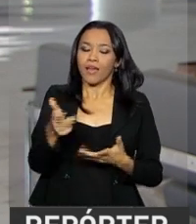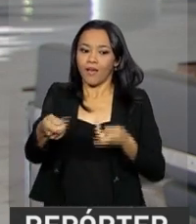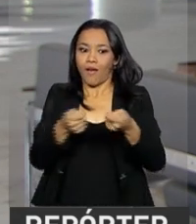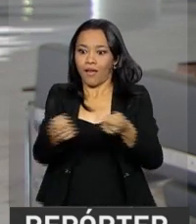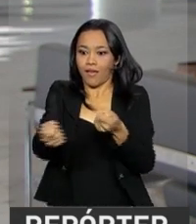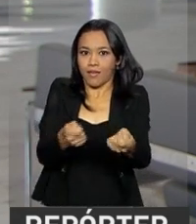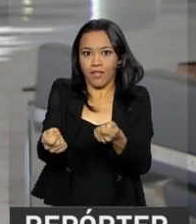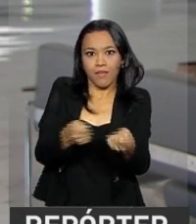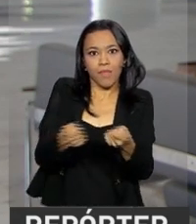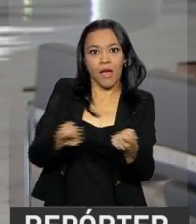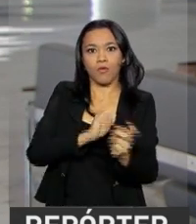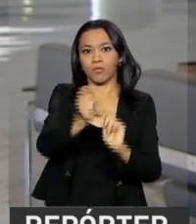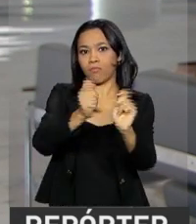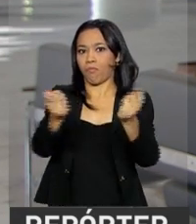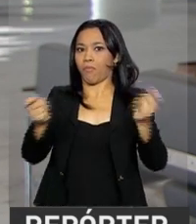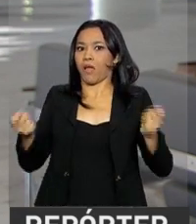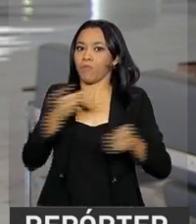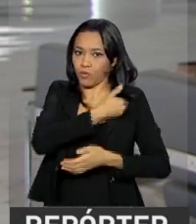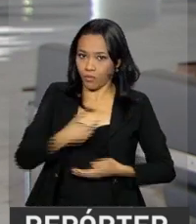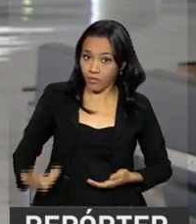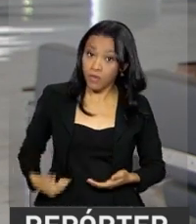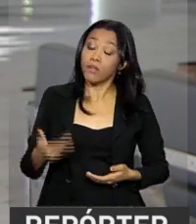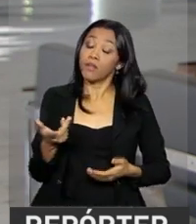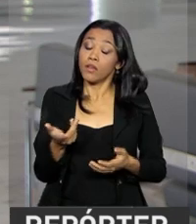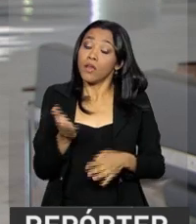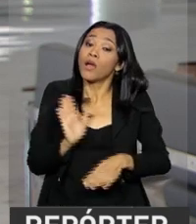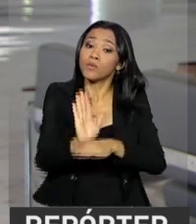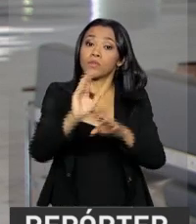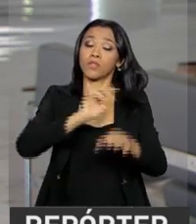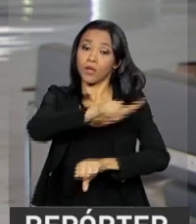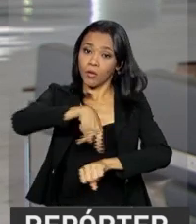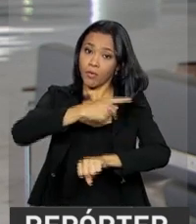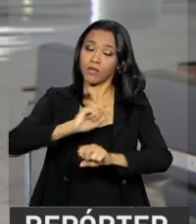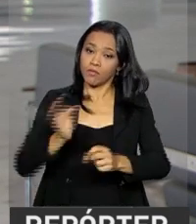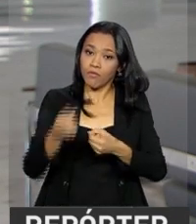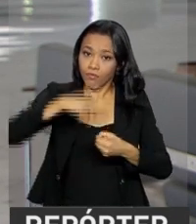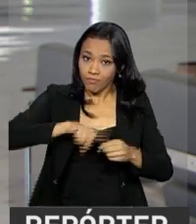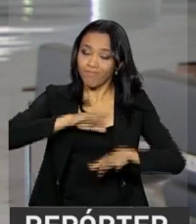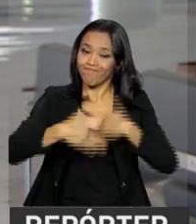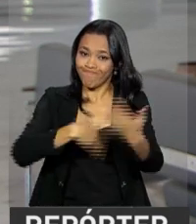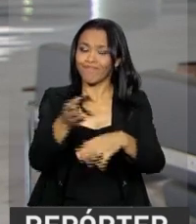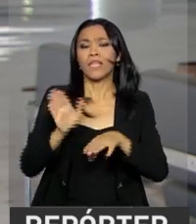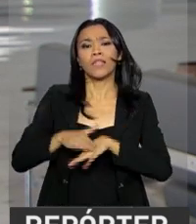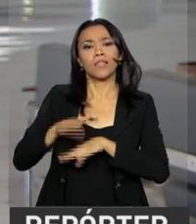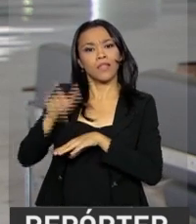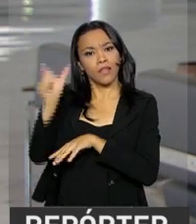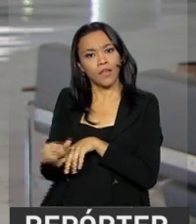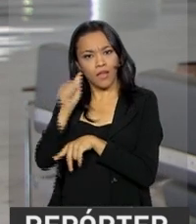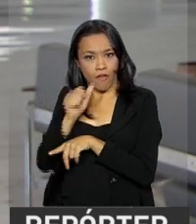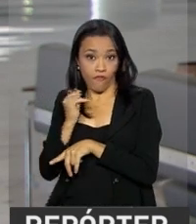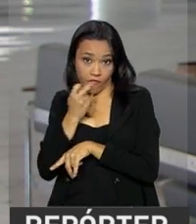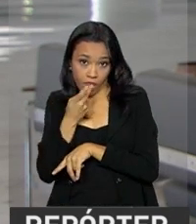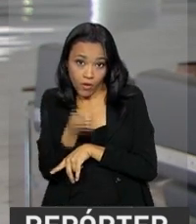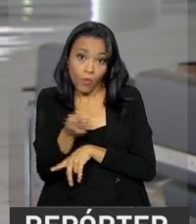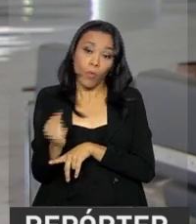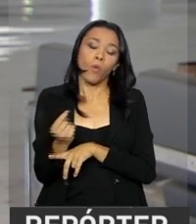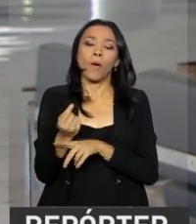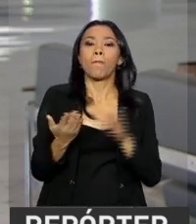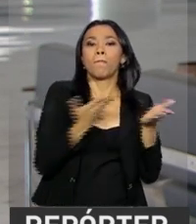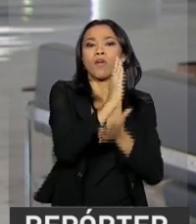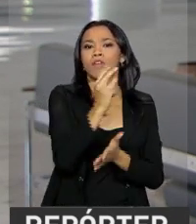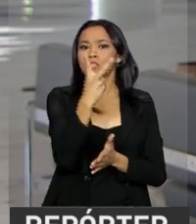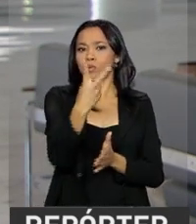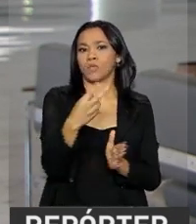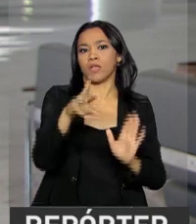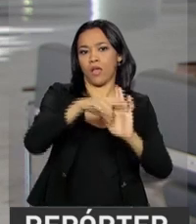públicas e permitir que o país volte a crescer e investir cada vez mais ela também disse que a aprovação dessas Duas Medidas